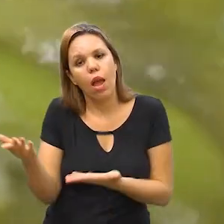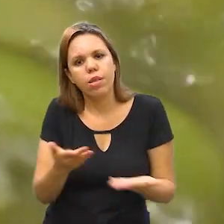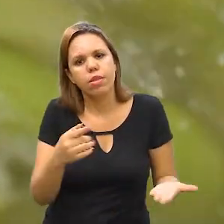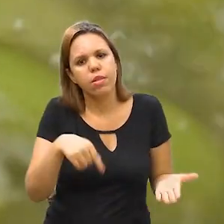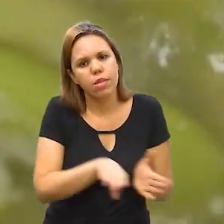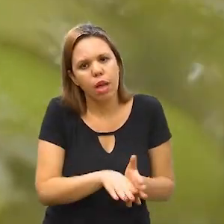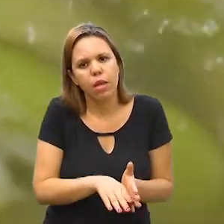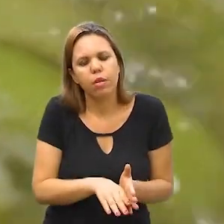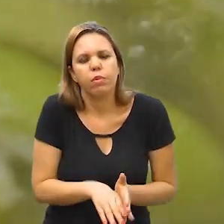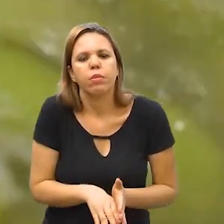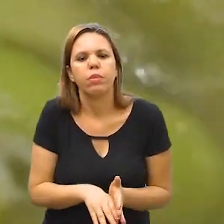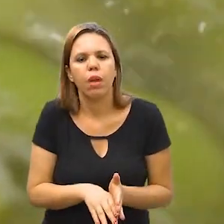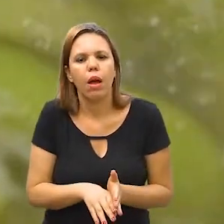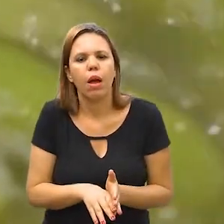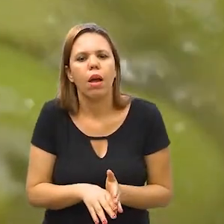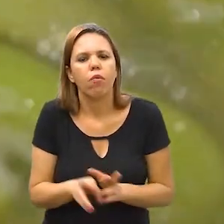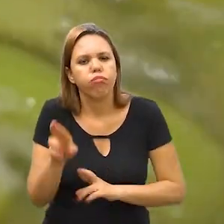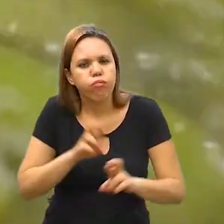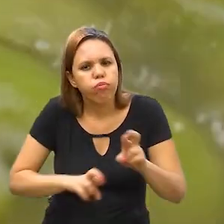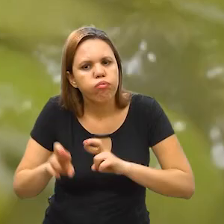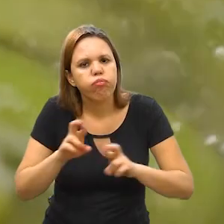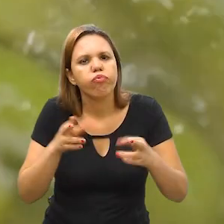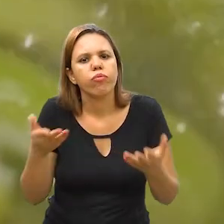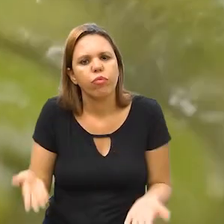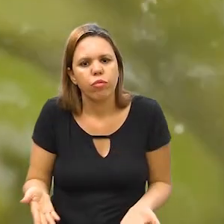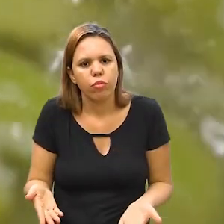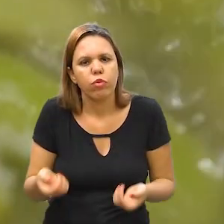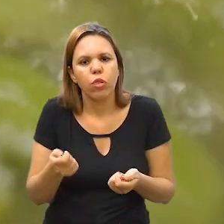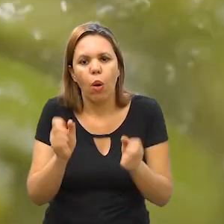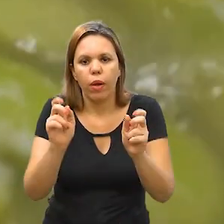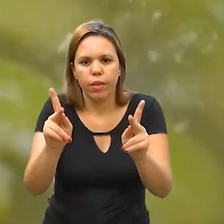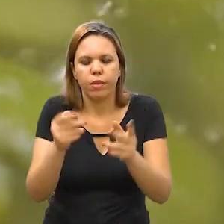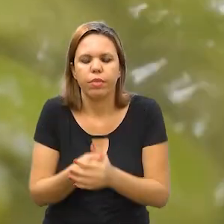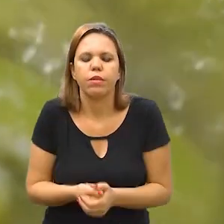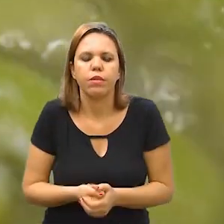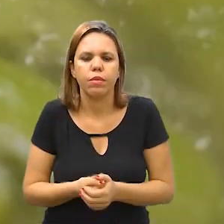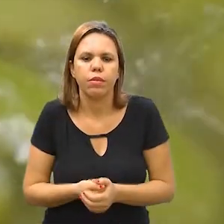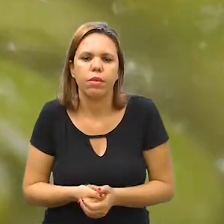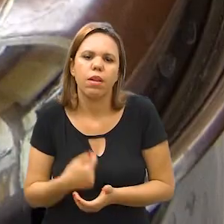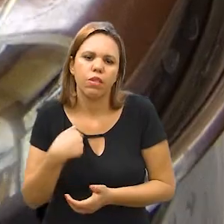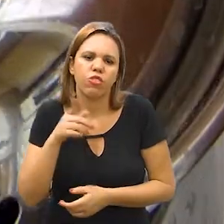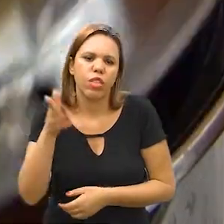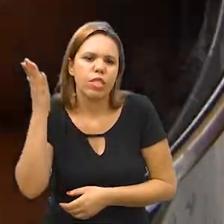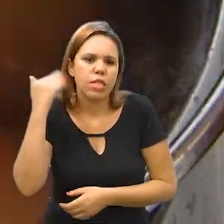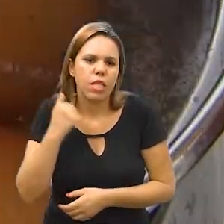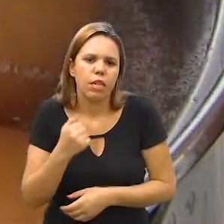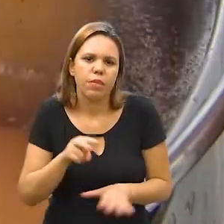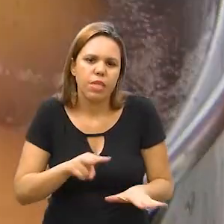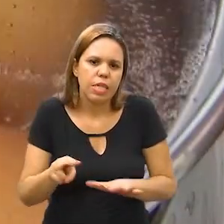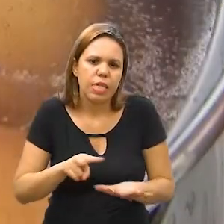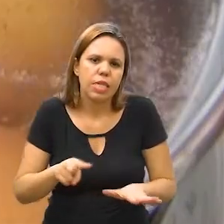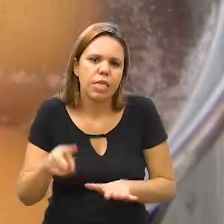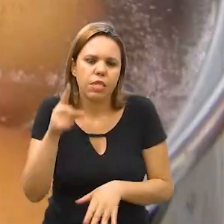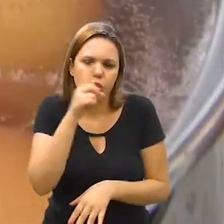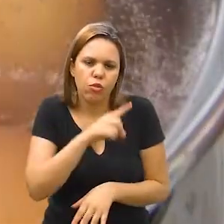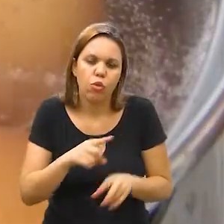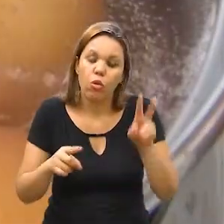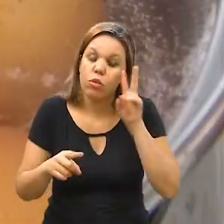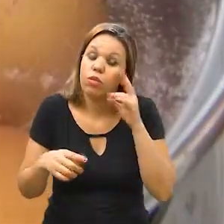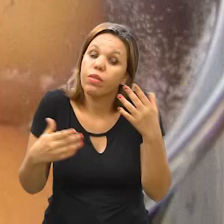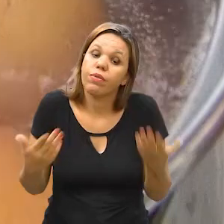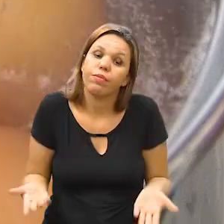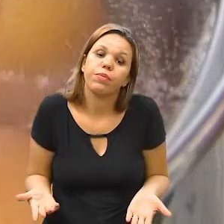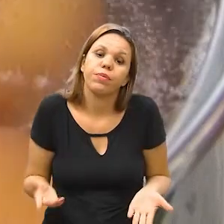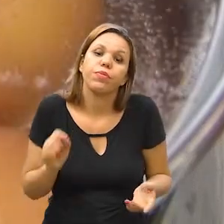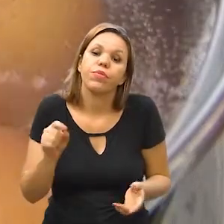recebe um cardápio, ele pré-analisa esse cardápio e dá ok. Ele dando ok, ele já sabe a cada semana, de domingo ou de